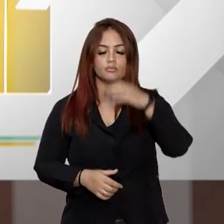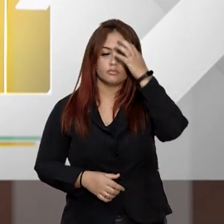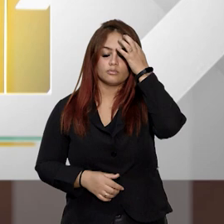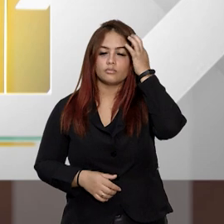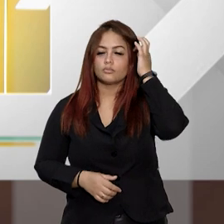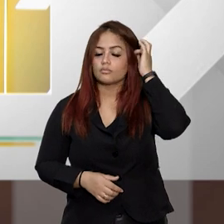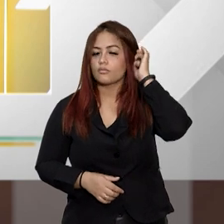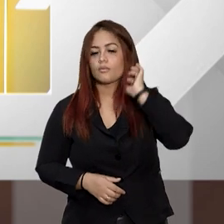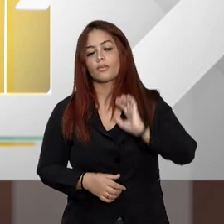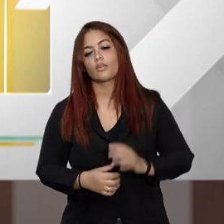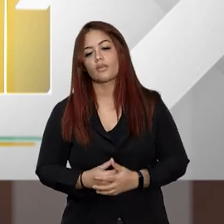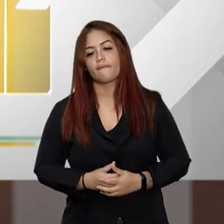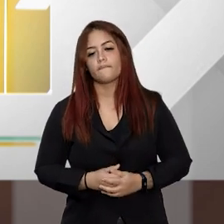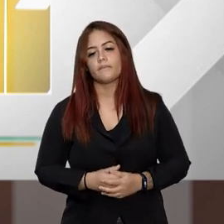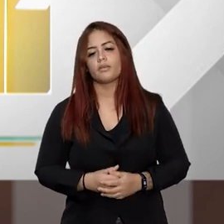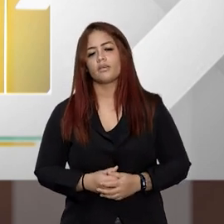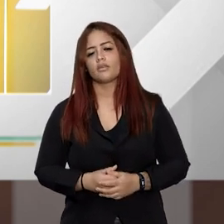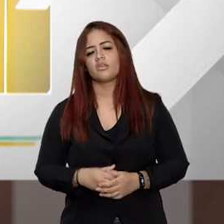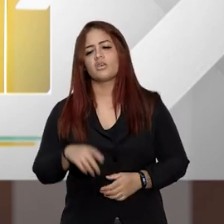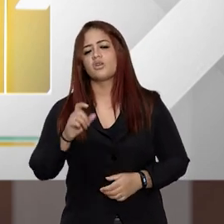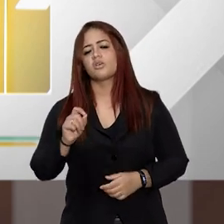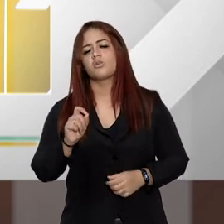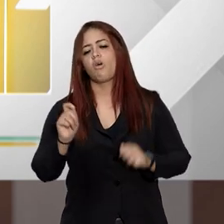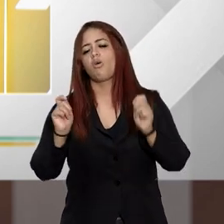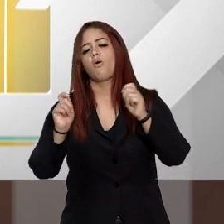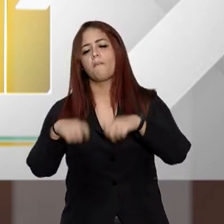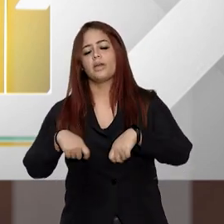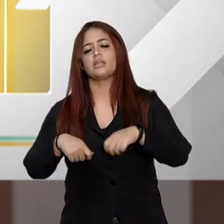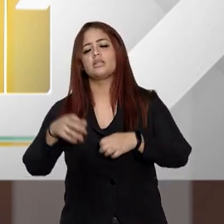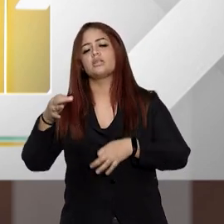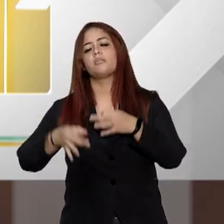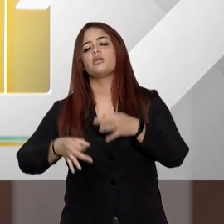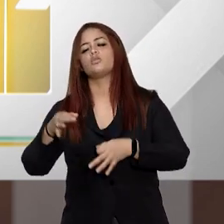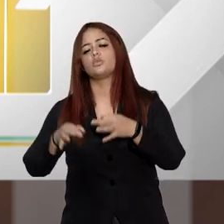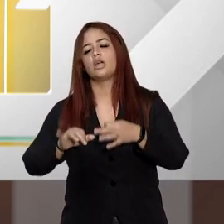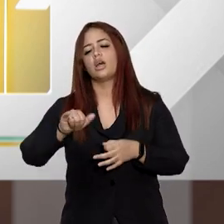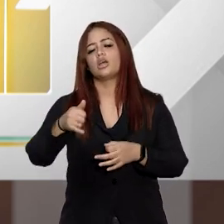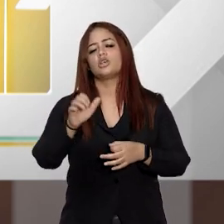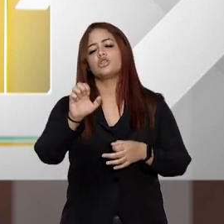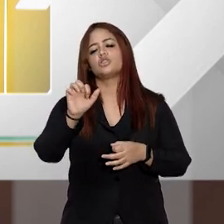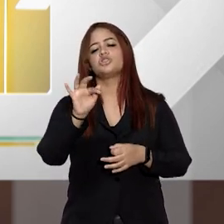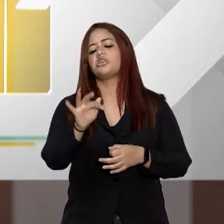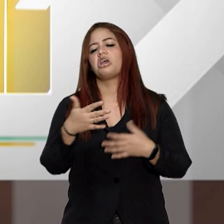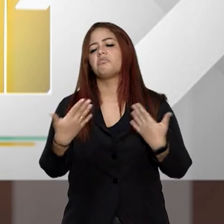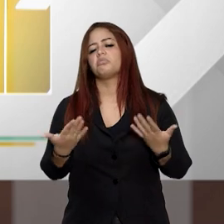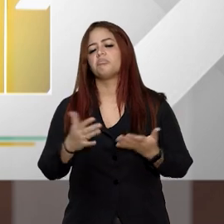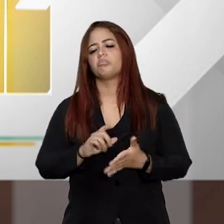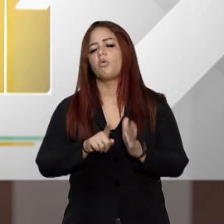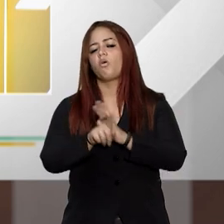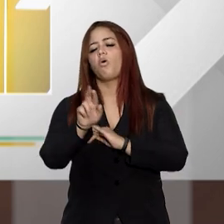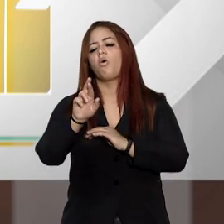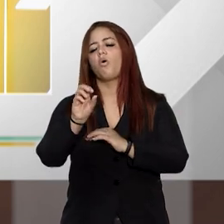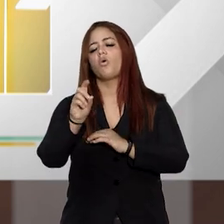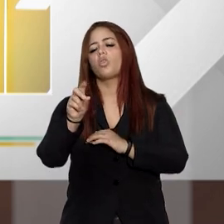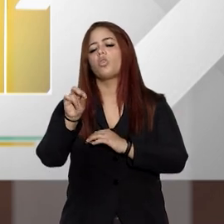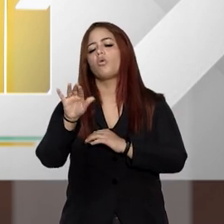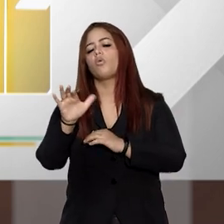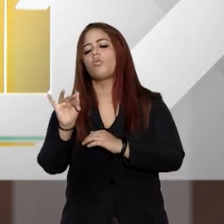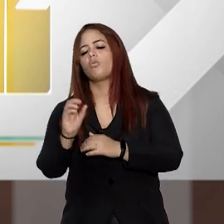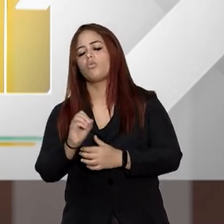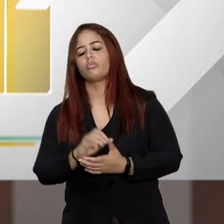E quem pode ajuizar ações nos JEFs, ou seja, quem tem legitimidade para tanto, doutor Rodolfo?